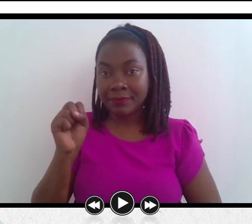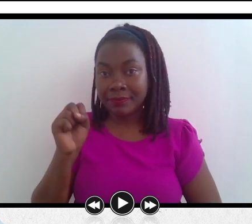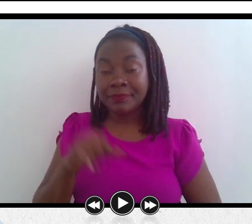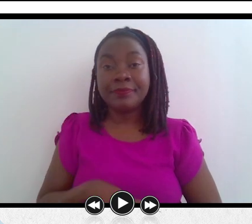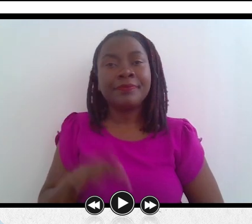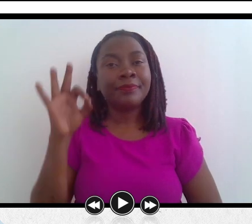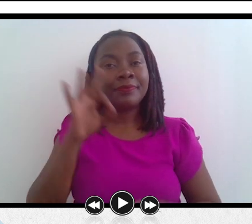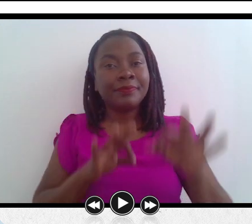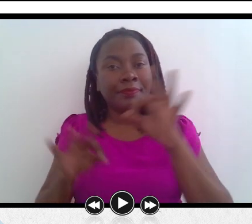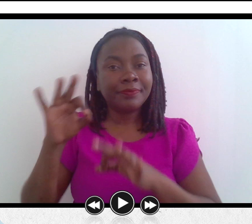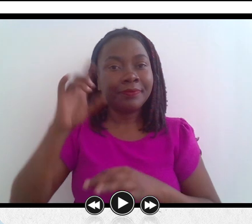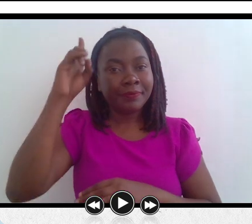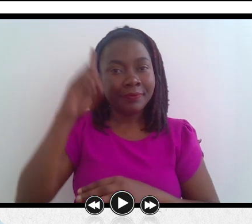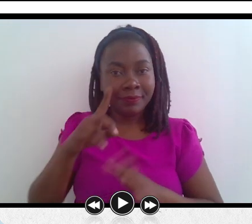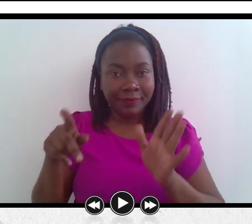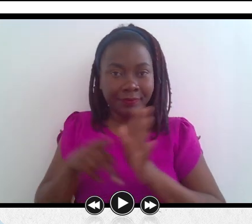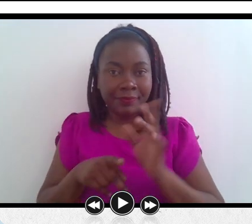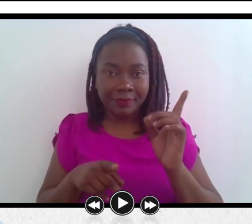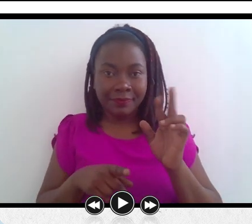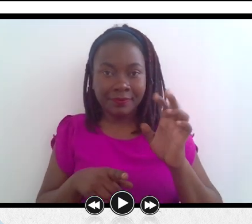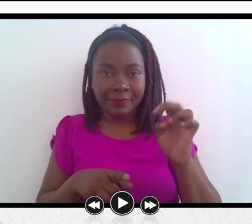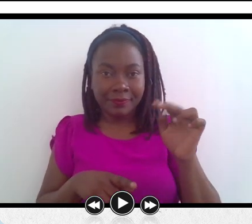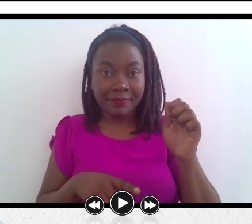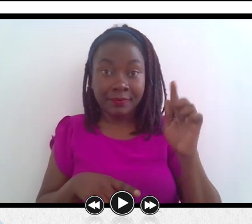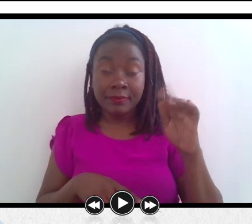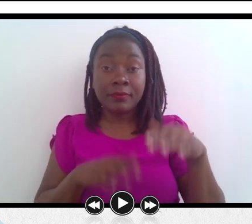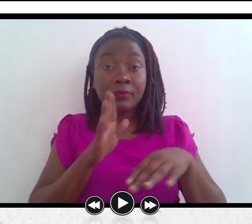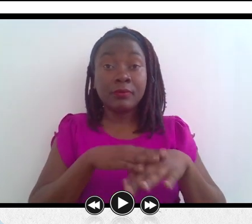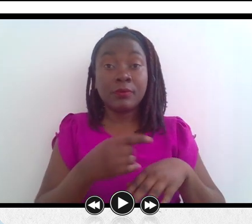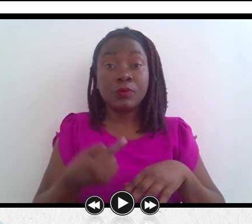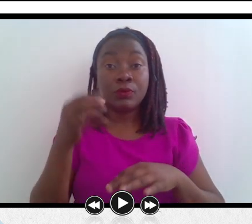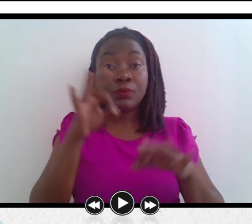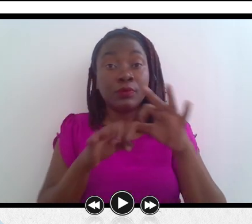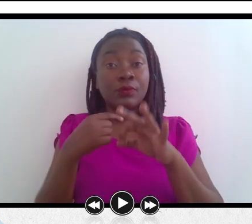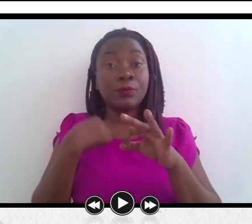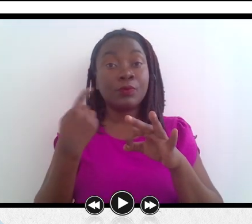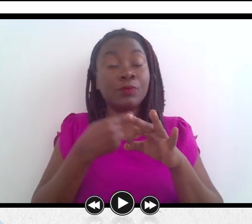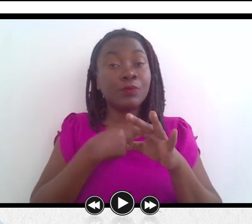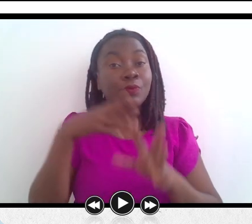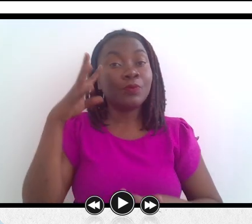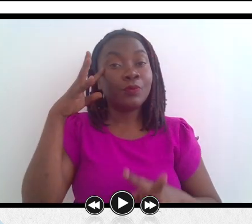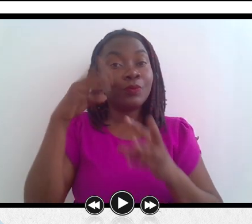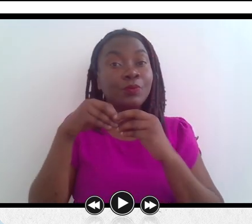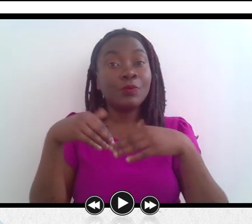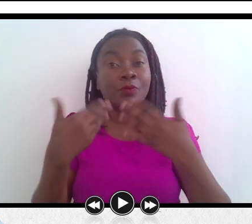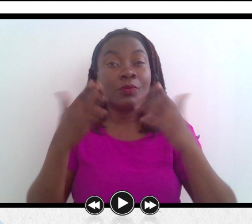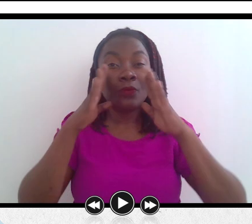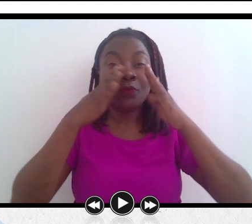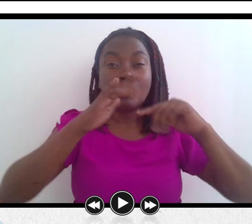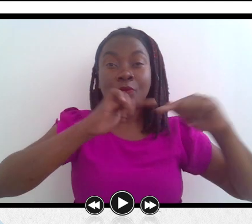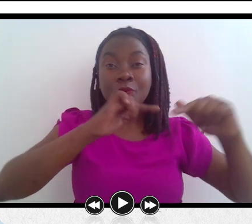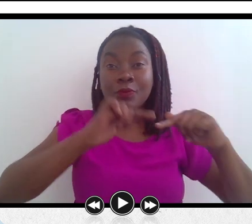O Plano Diretor de Drenagem Urbana é mais um dos planos que nós precisamos considerar quando a gente vai